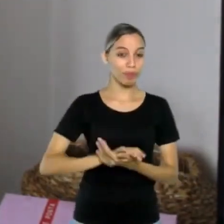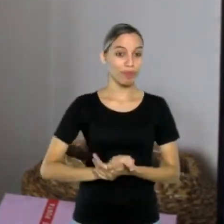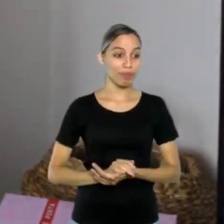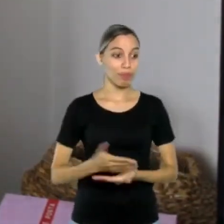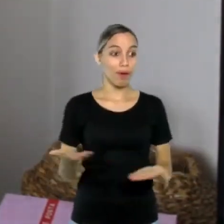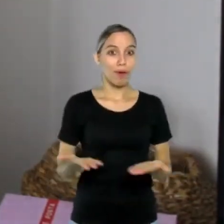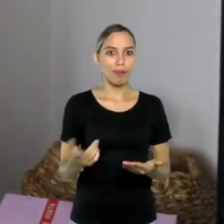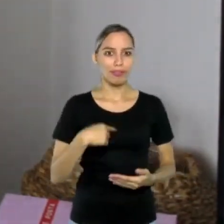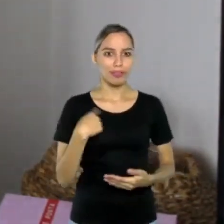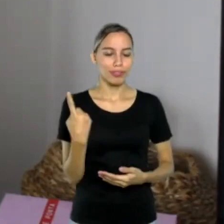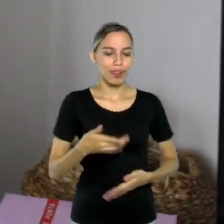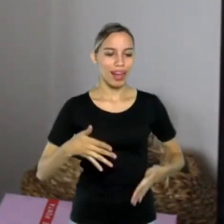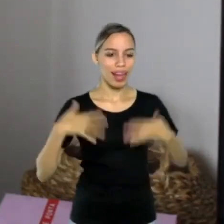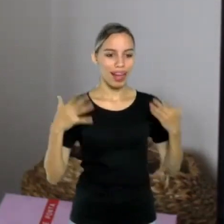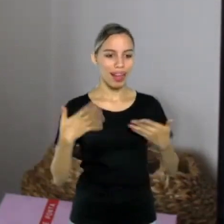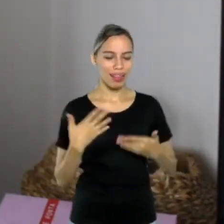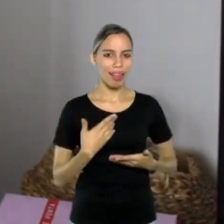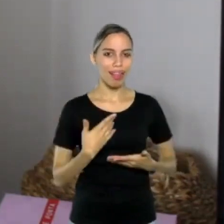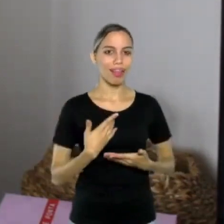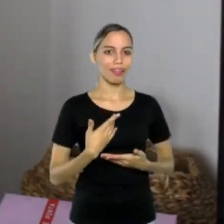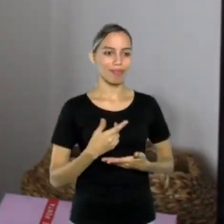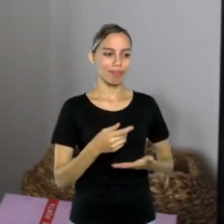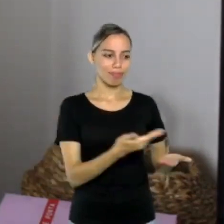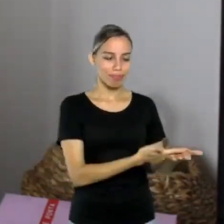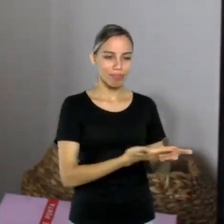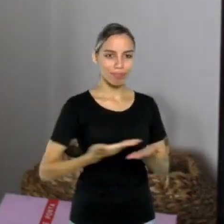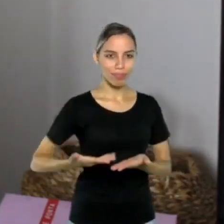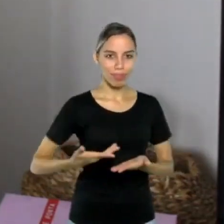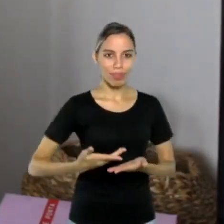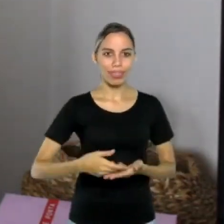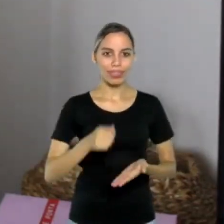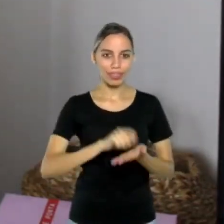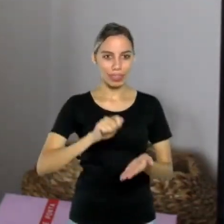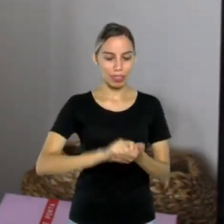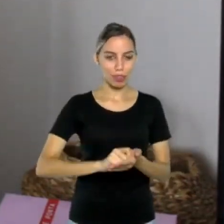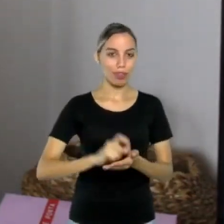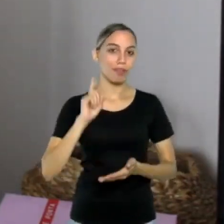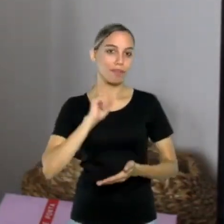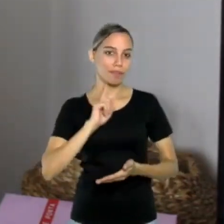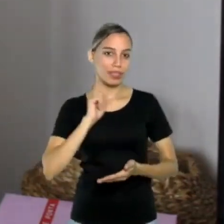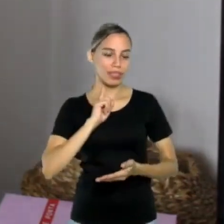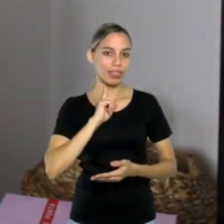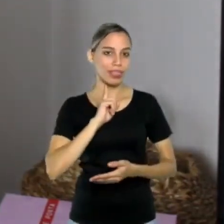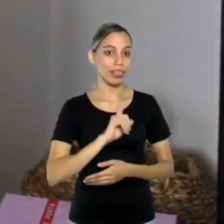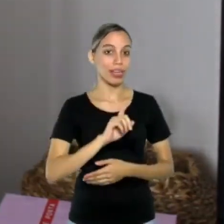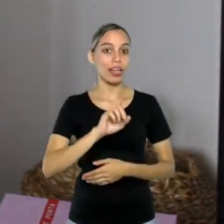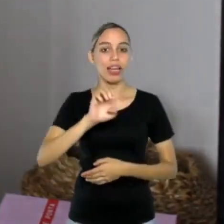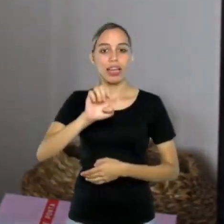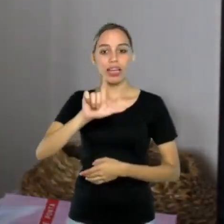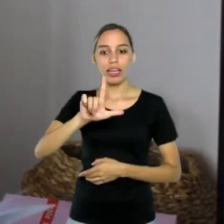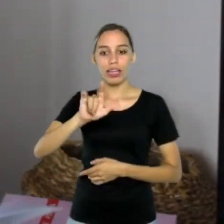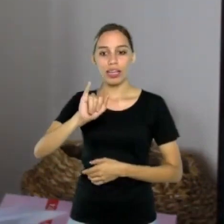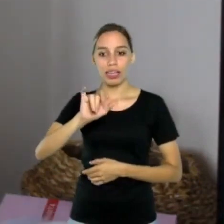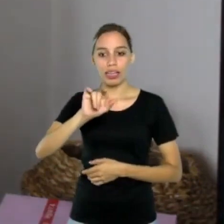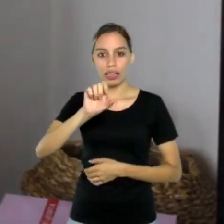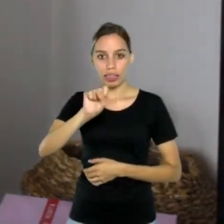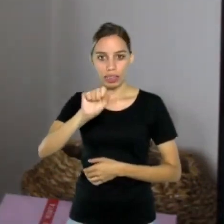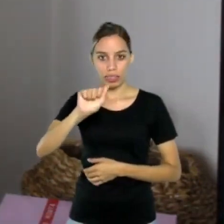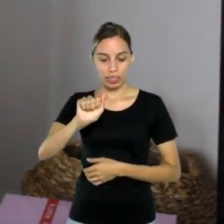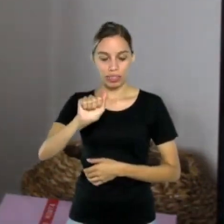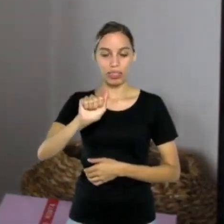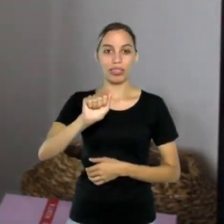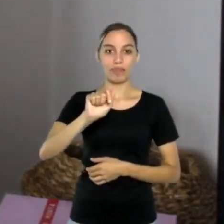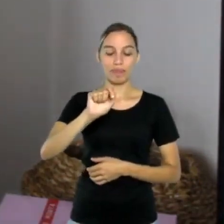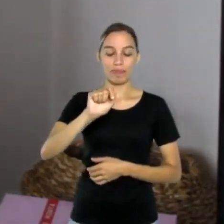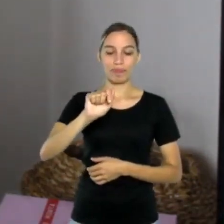receber uma escritora mineira, a poeta e jornalista Elisa Caetano, que vai falar sobre o novo livro que ela está